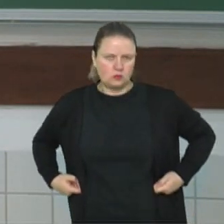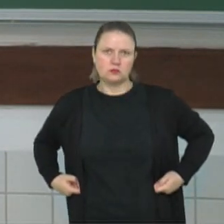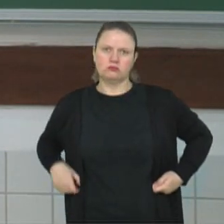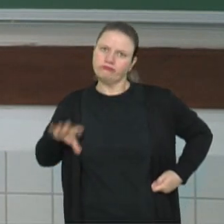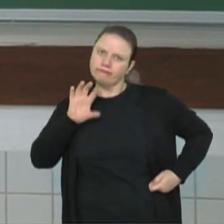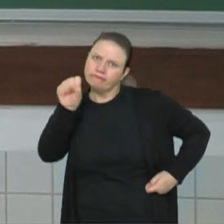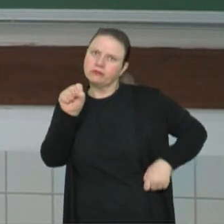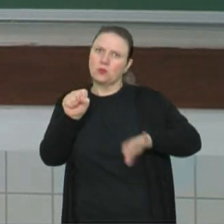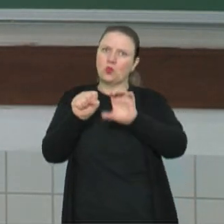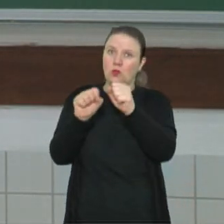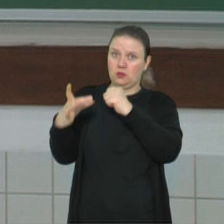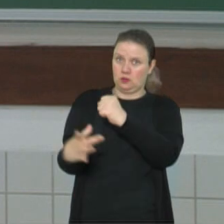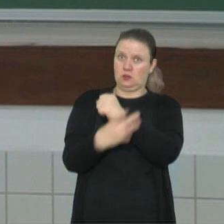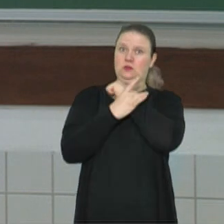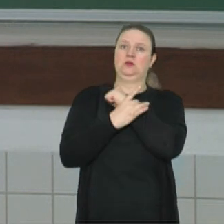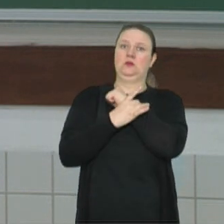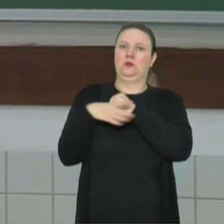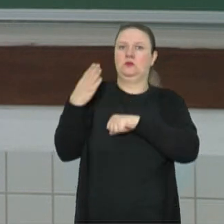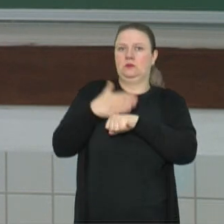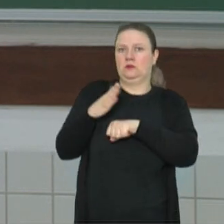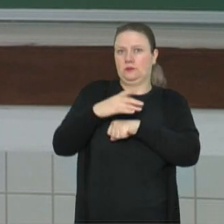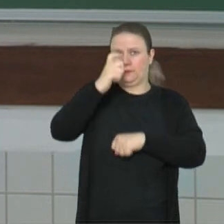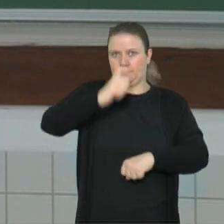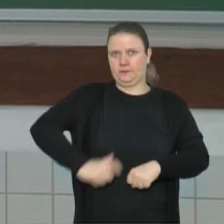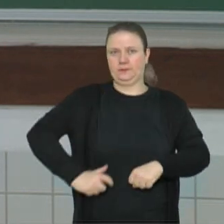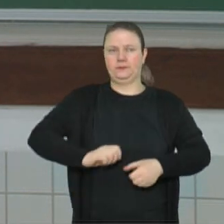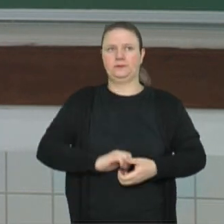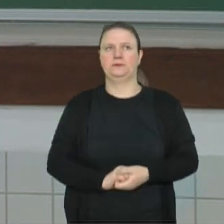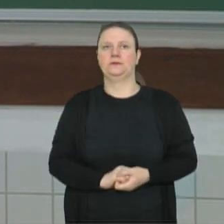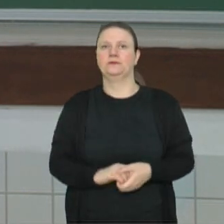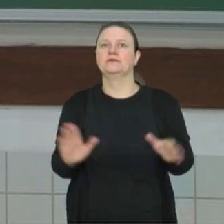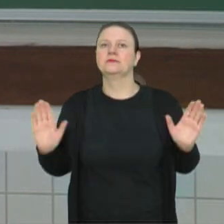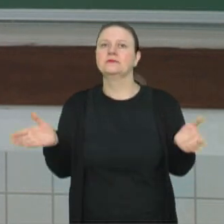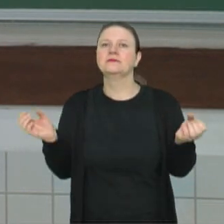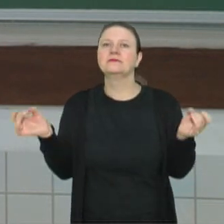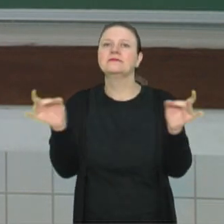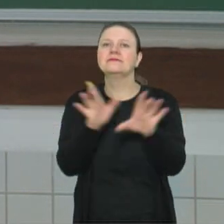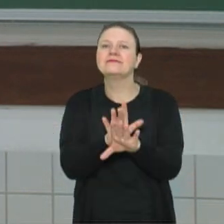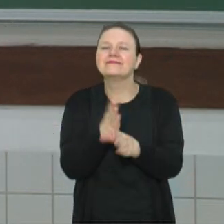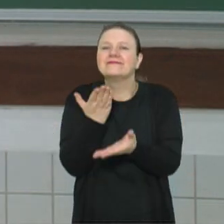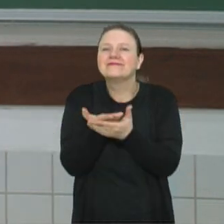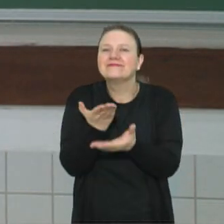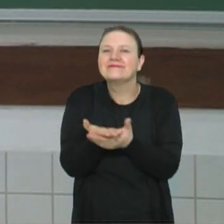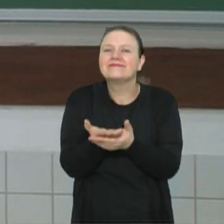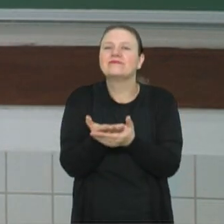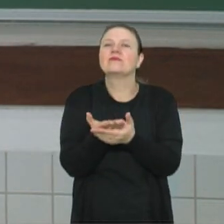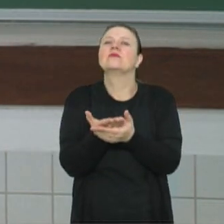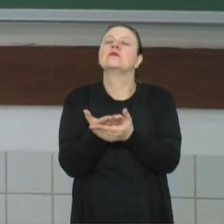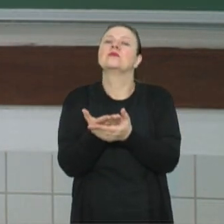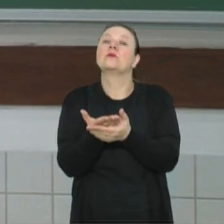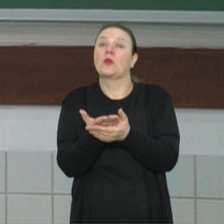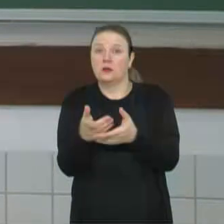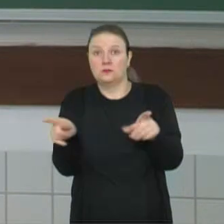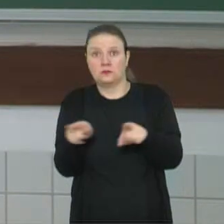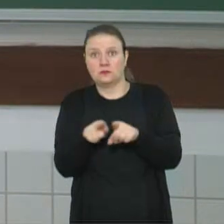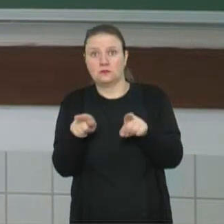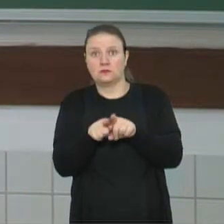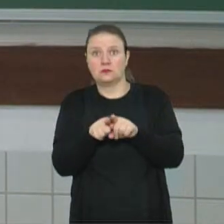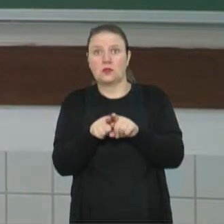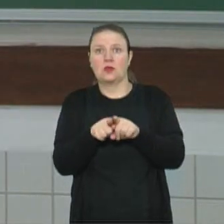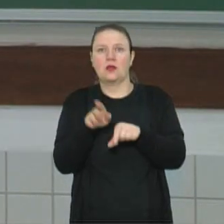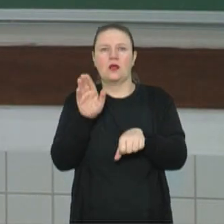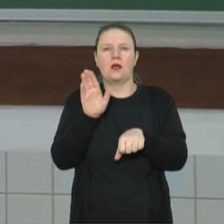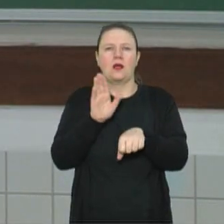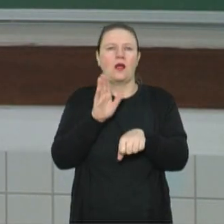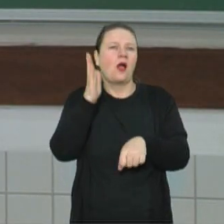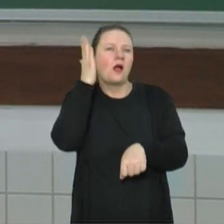mais segurança ao seu praticante. Então, para fecharmos aqui para vocês, trago dentro do quadro Saiba Mais,